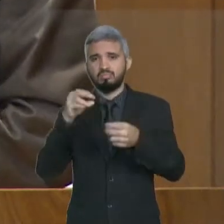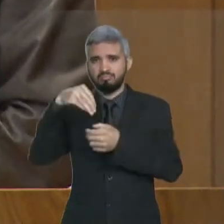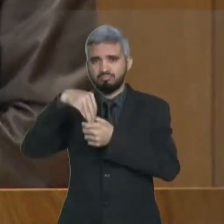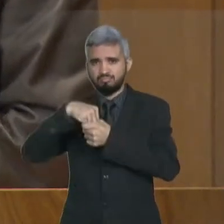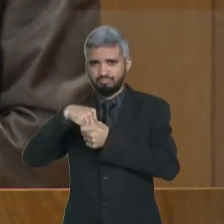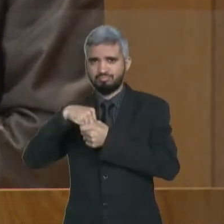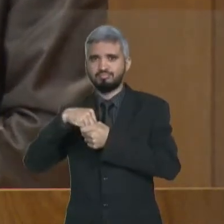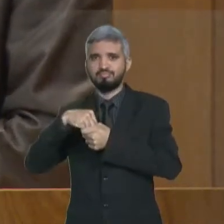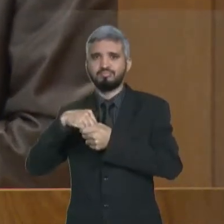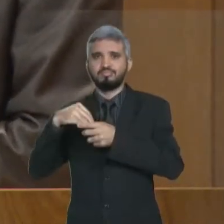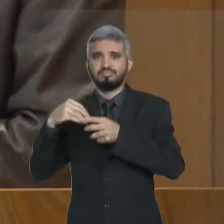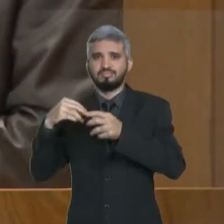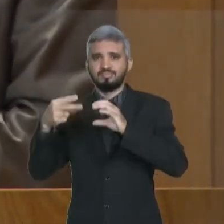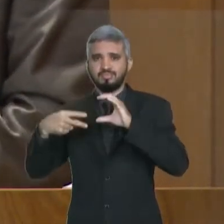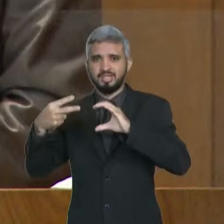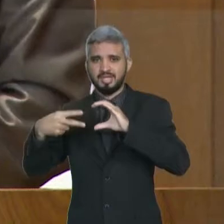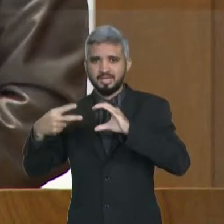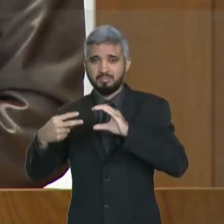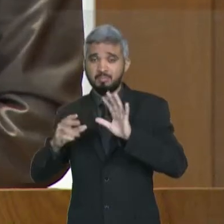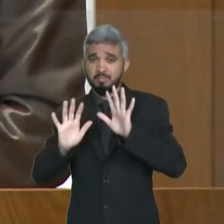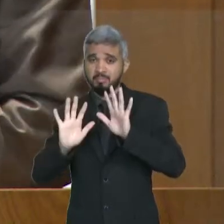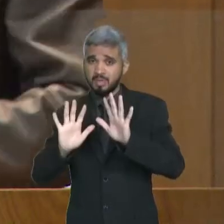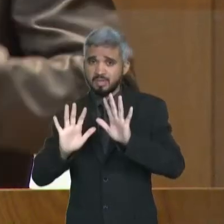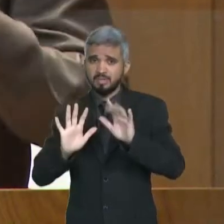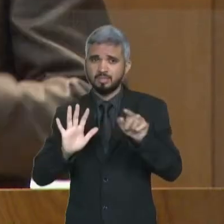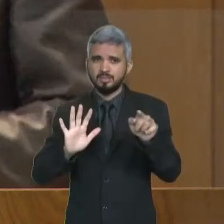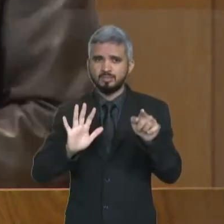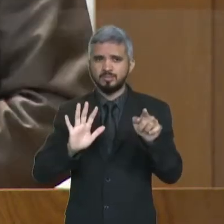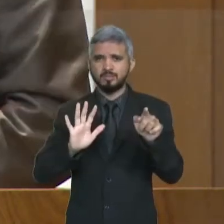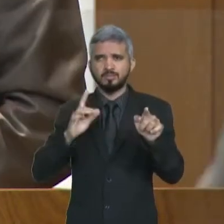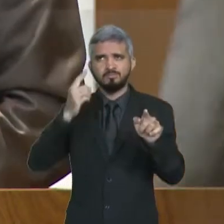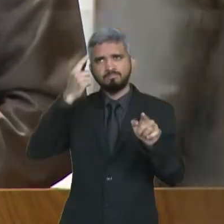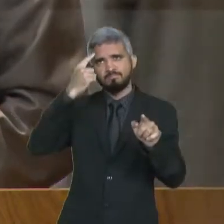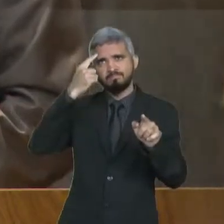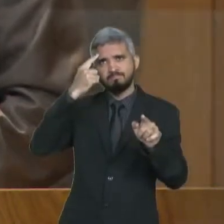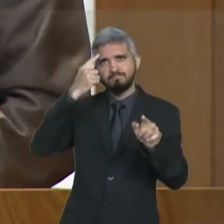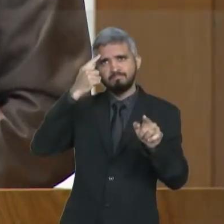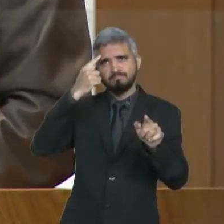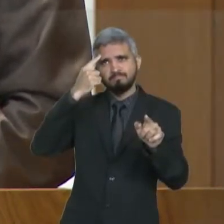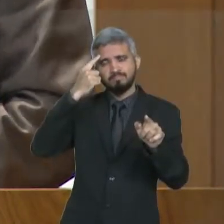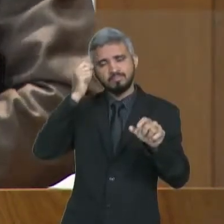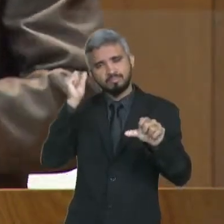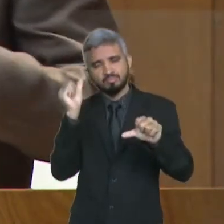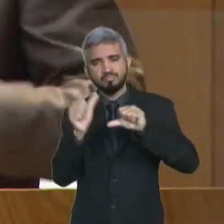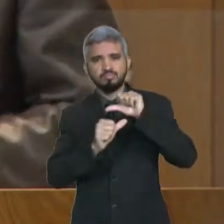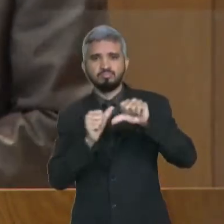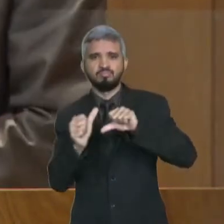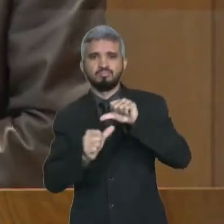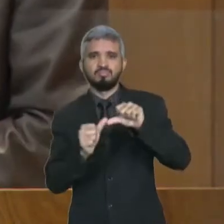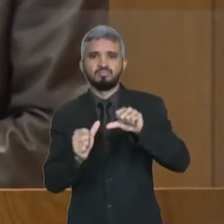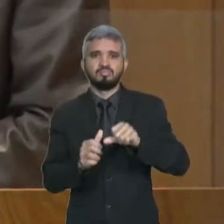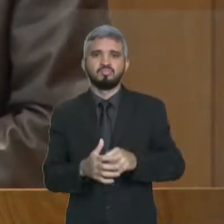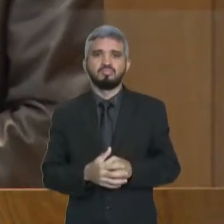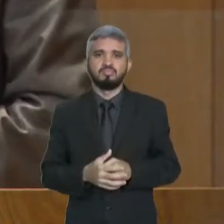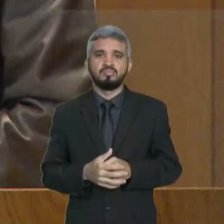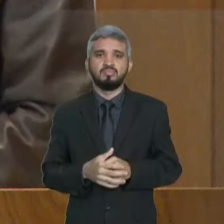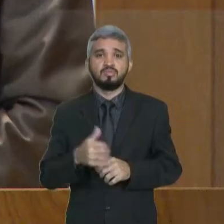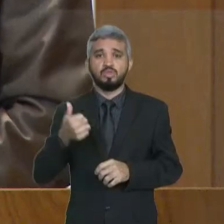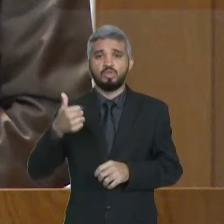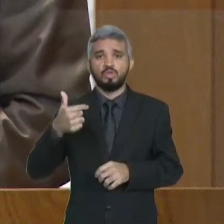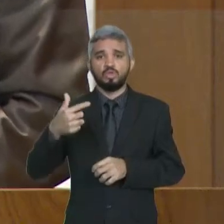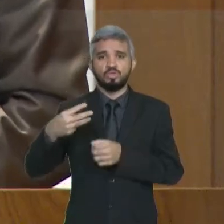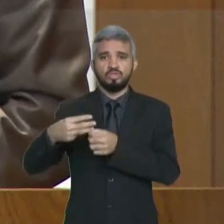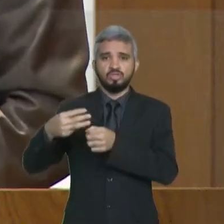seria realizado lá na Câmara de Vereadores mas devido a motivação um daqueles 12 municípios que lá se